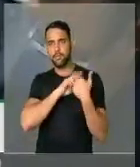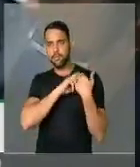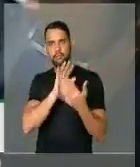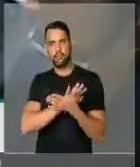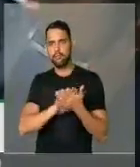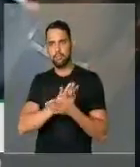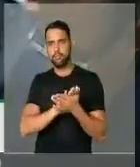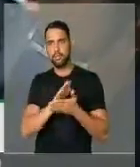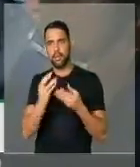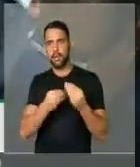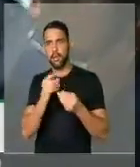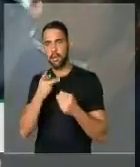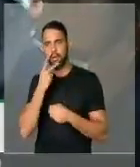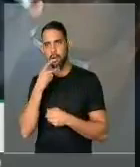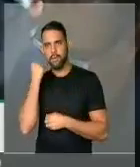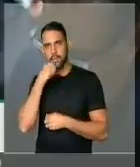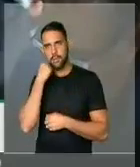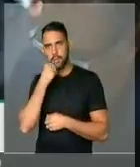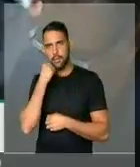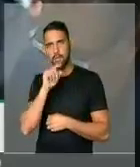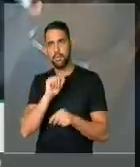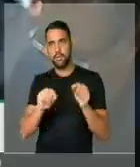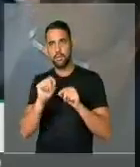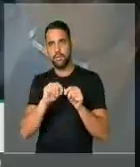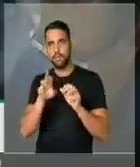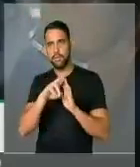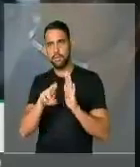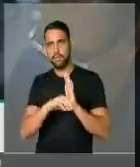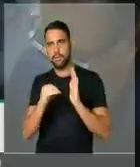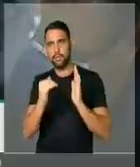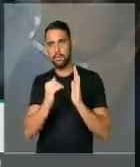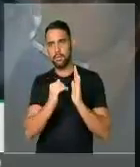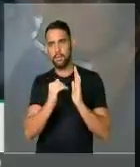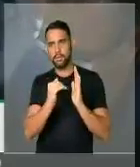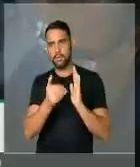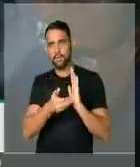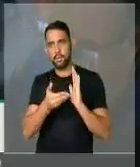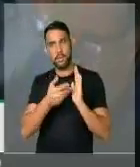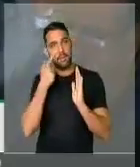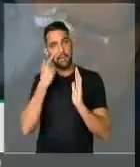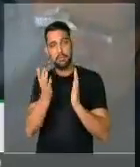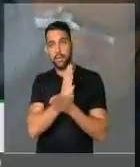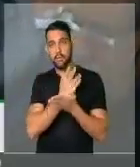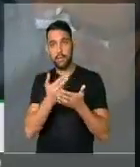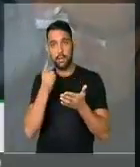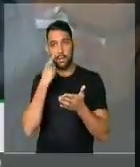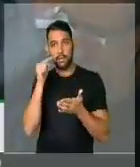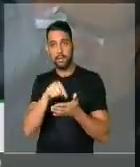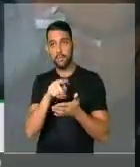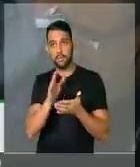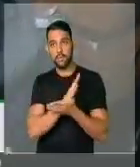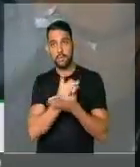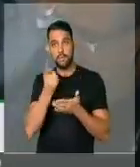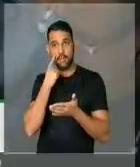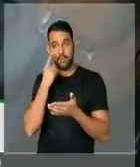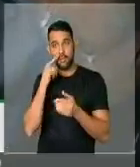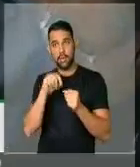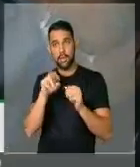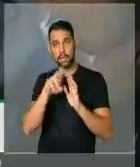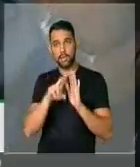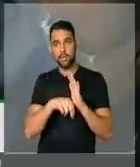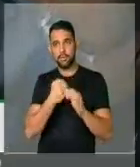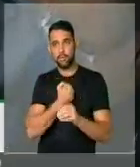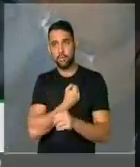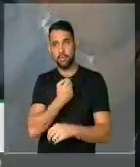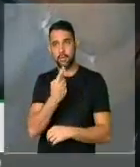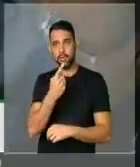dessa forma. Alegava o senador de que o regimento do Senado não previa isso. Ora, se não prevê, a resolução número